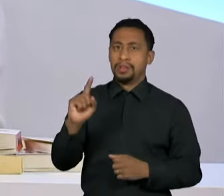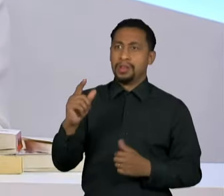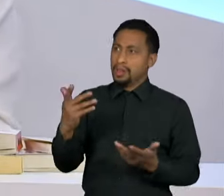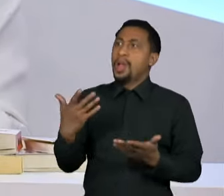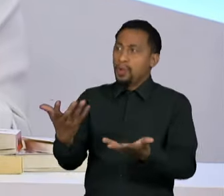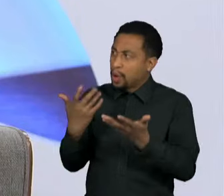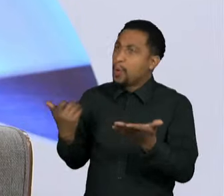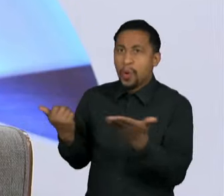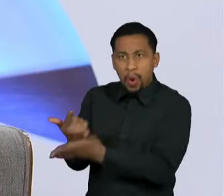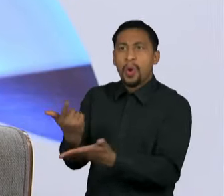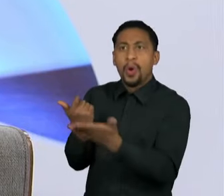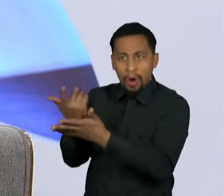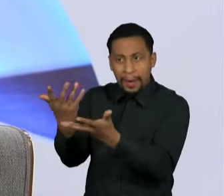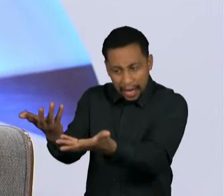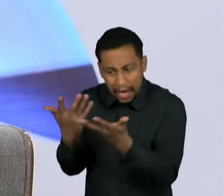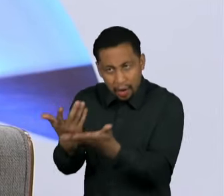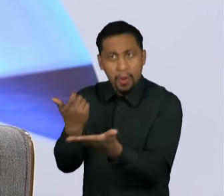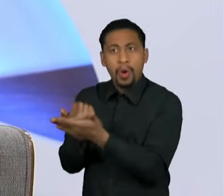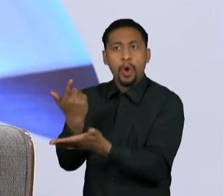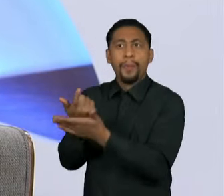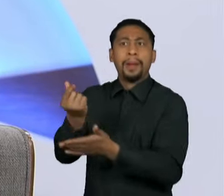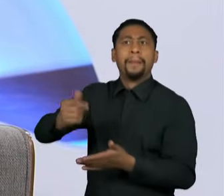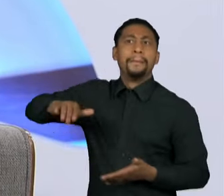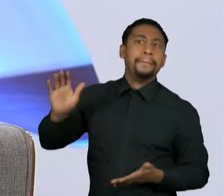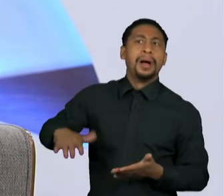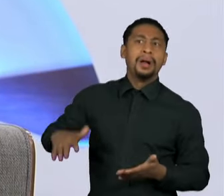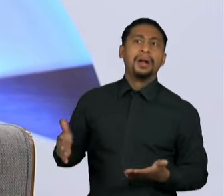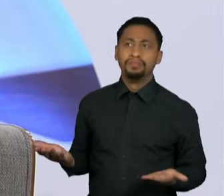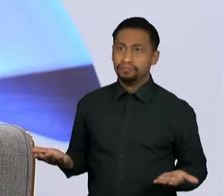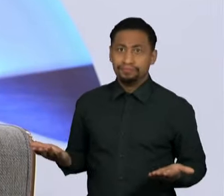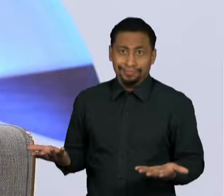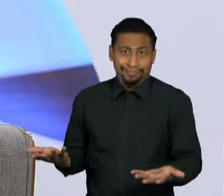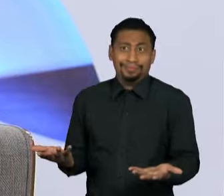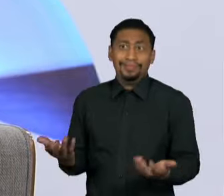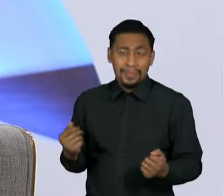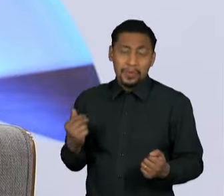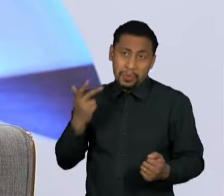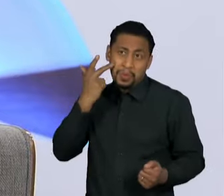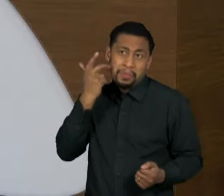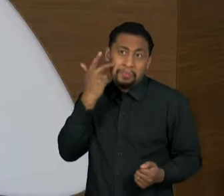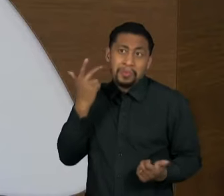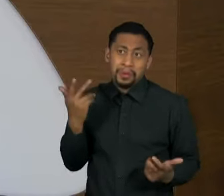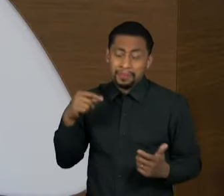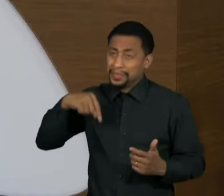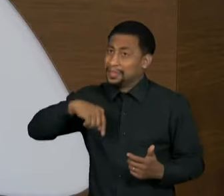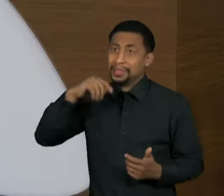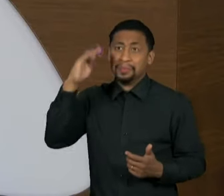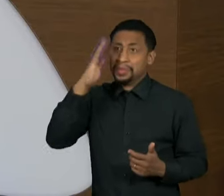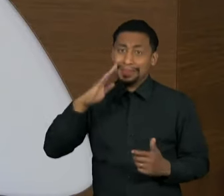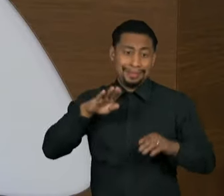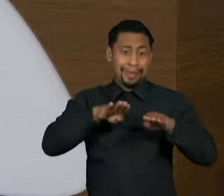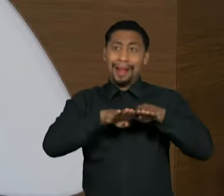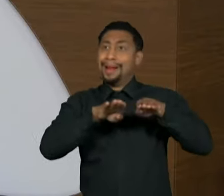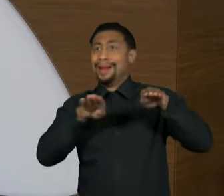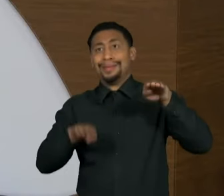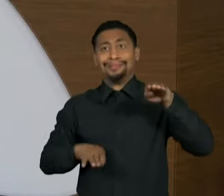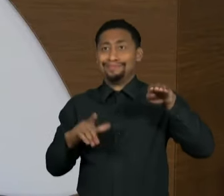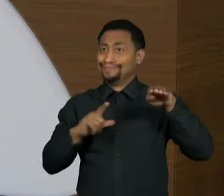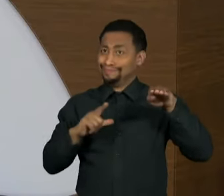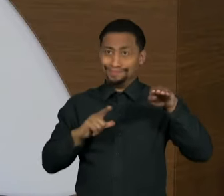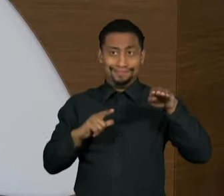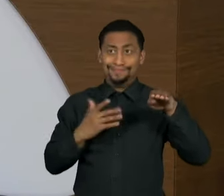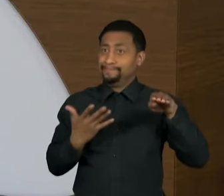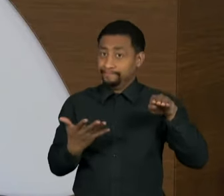quer comprar e a gente quer comprar mais barato, o que é absolutamente compreensível num país muito desigual, em que as pessoas têm